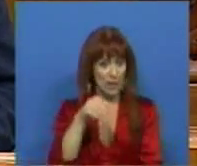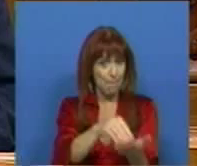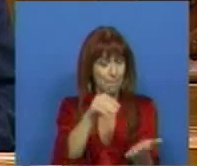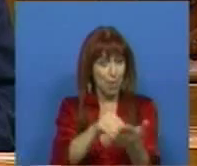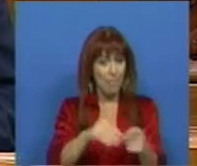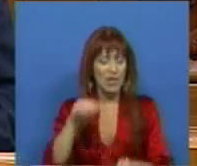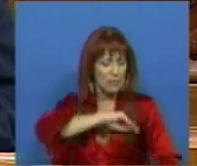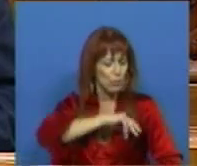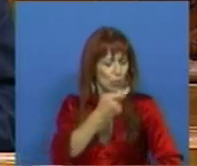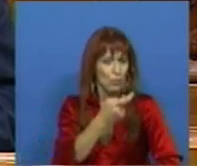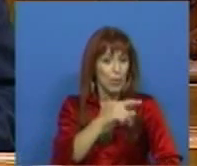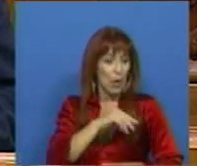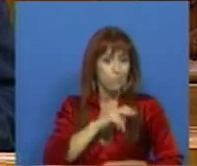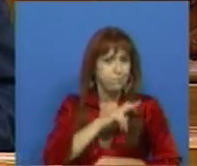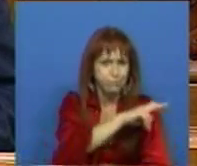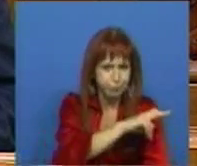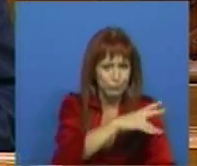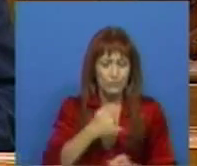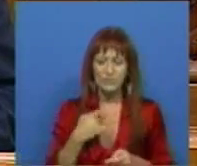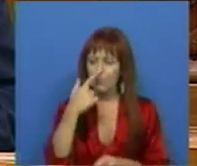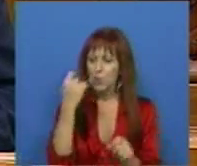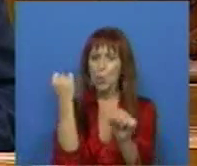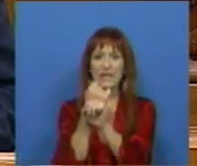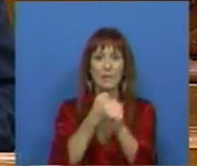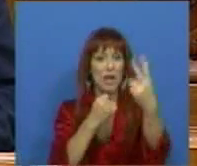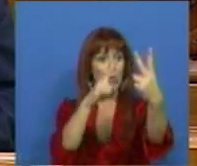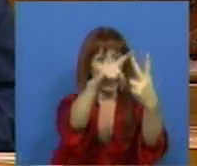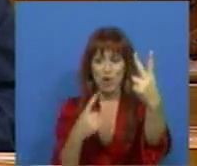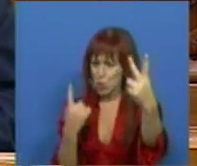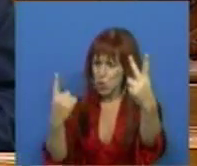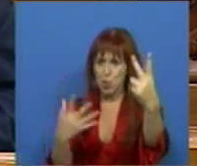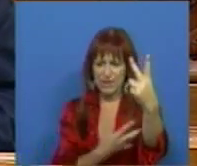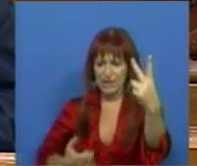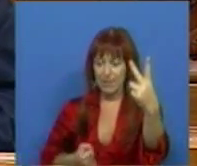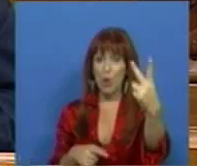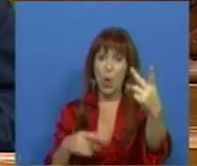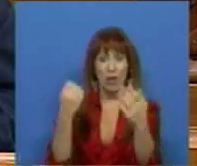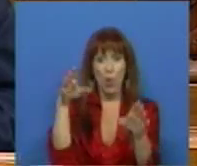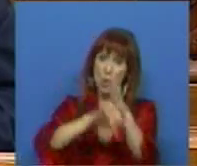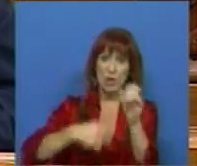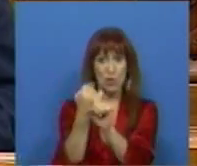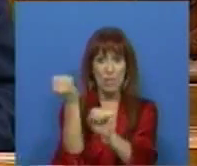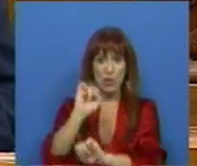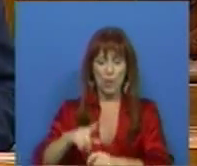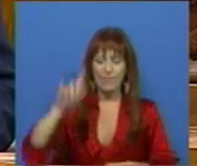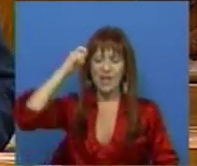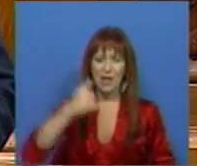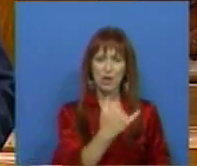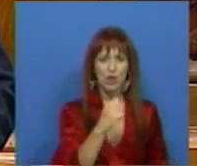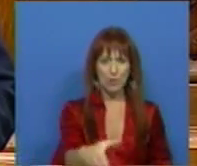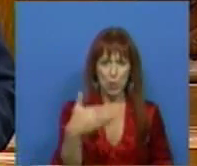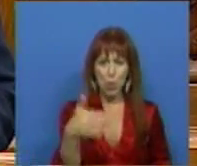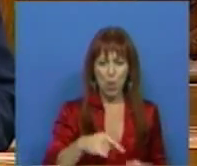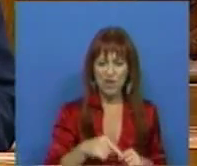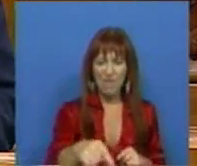e as pensões estão congeladas. Um trabalhador em cada 2 está desempregado ou é precário. A crise de